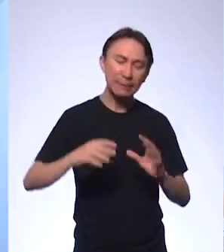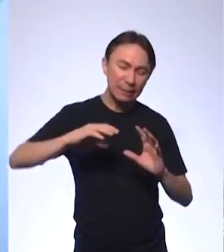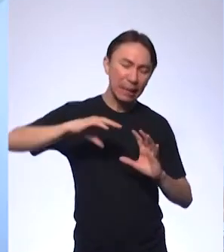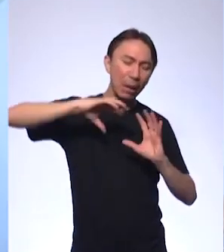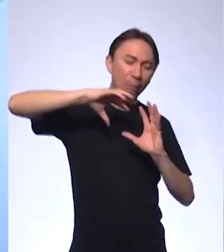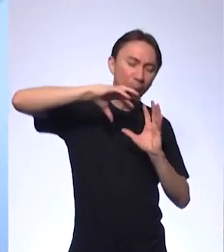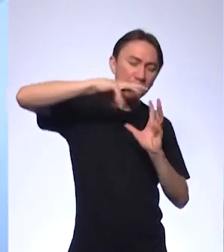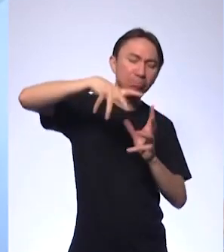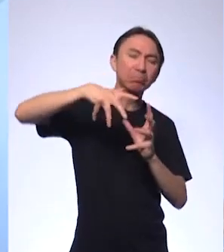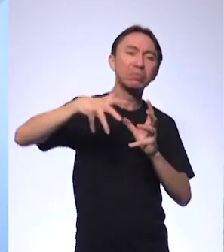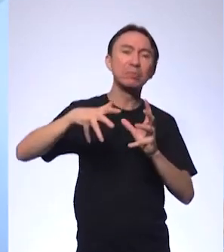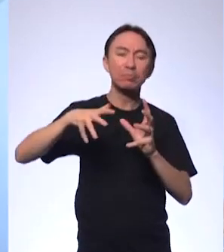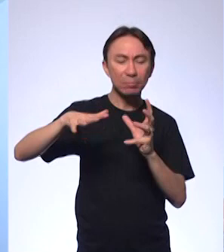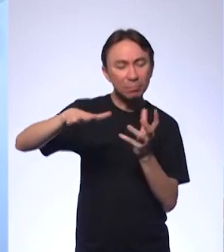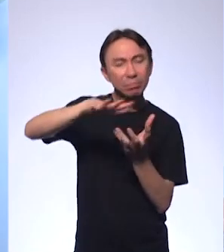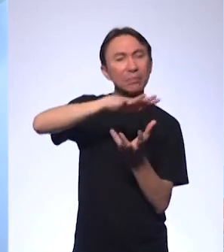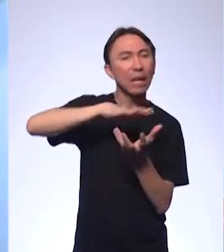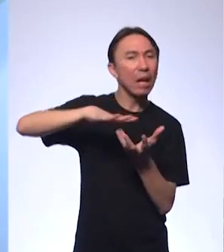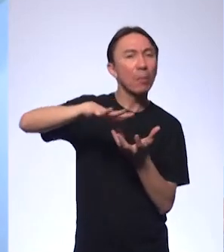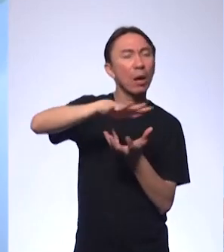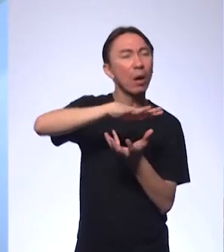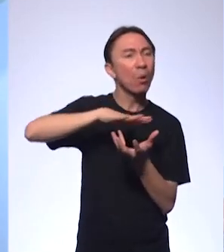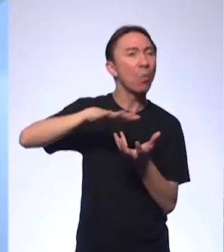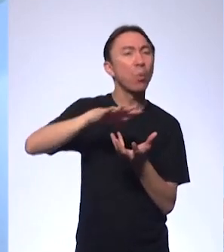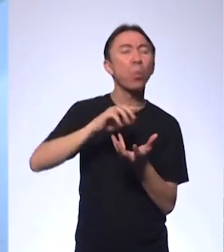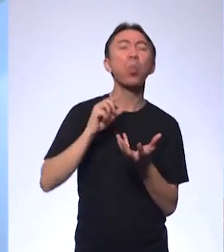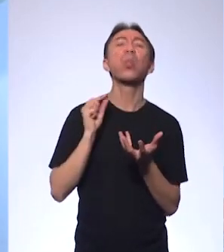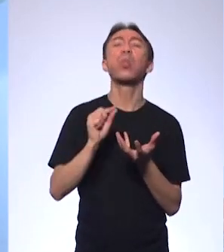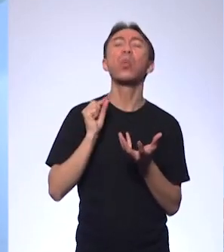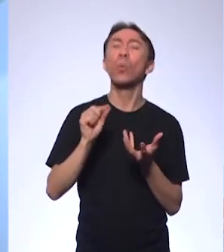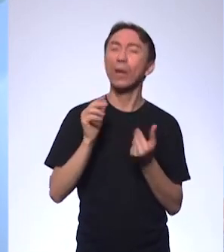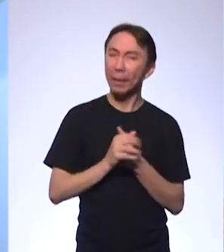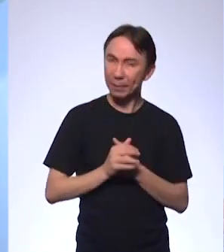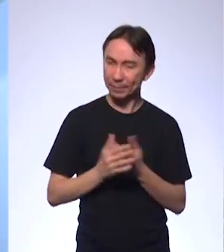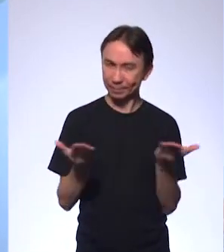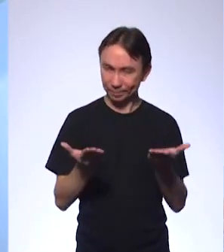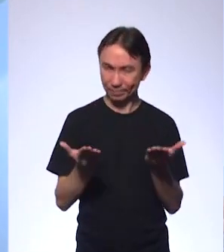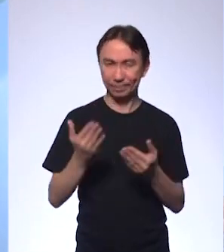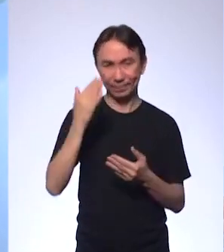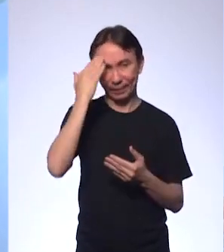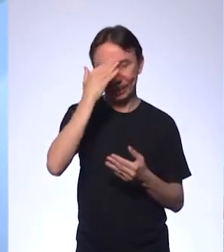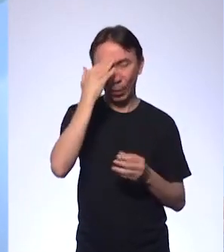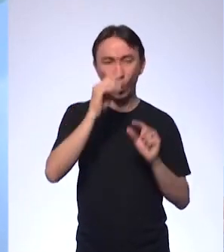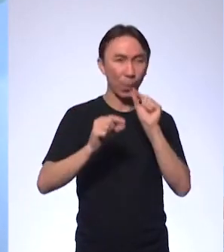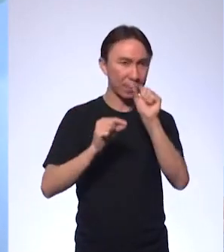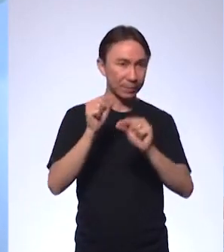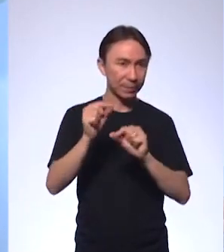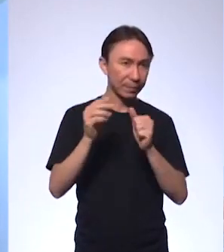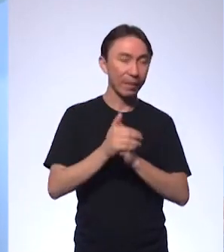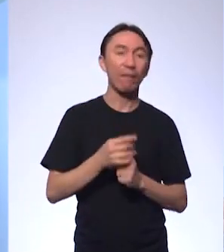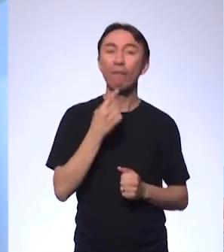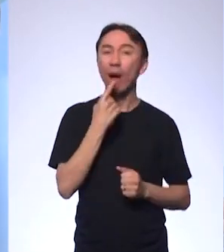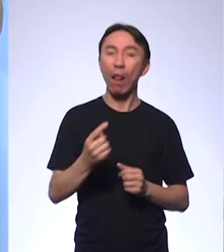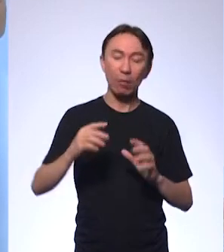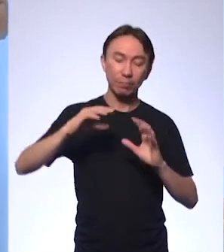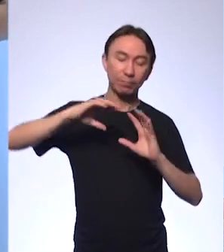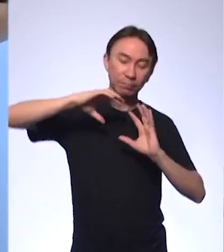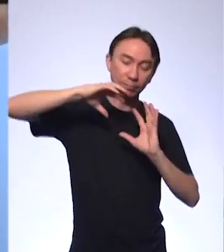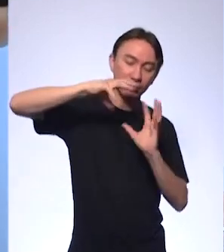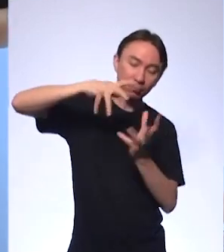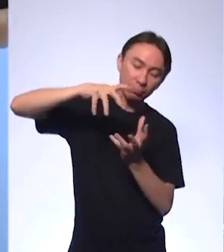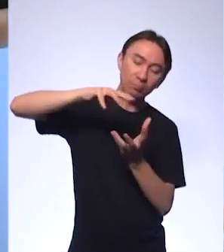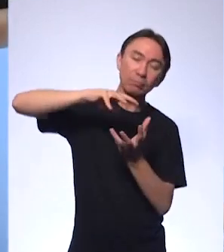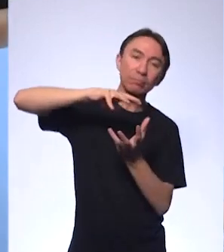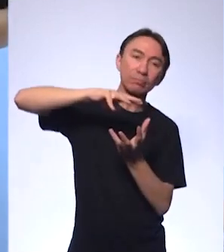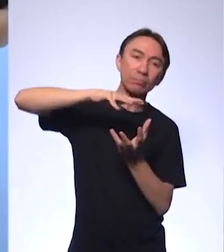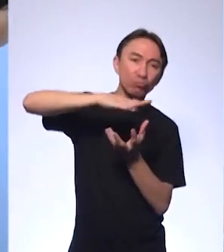as definições aí que a gente utiliza de um ecossistema. Né? Então, quando a gente fala em ecossistema, a gente pode dizer que os